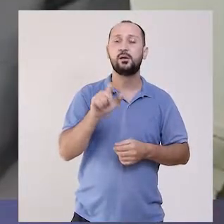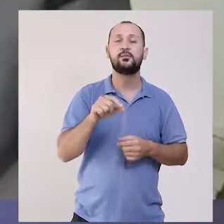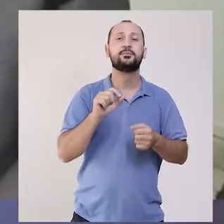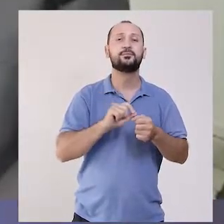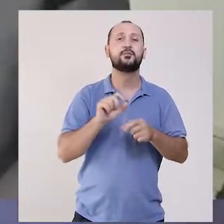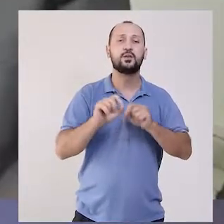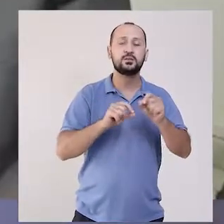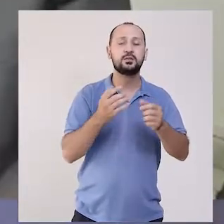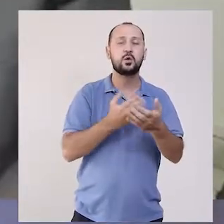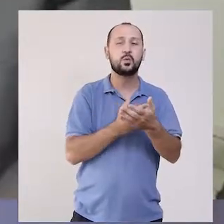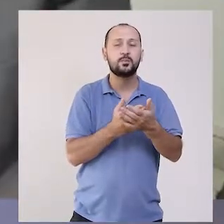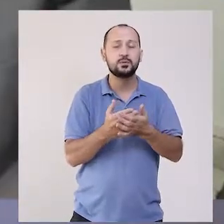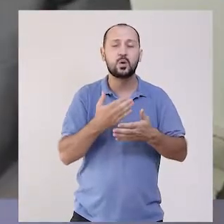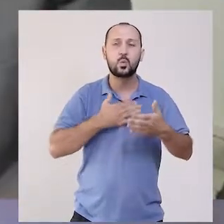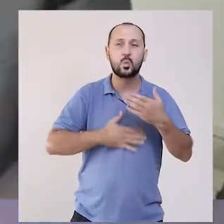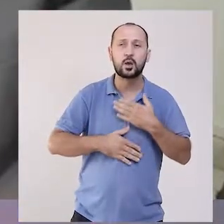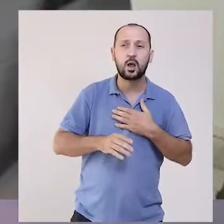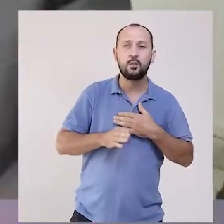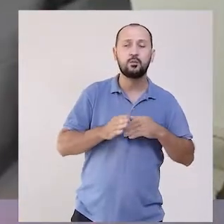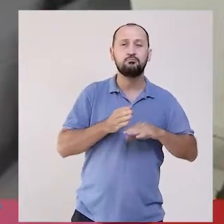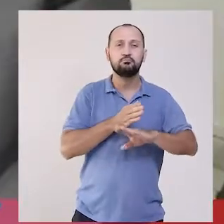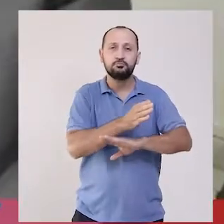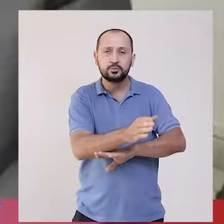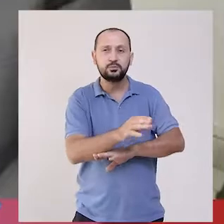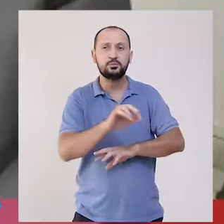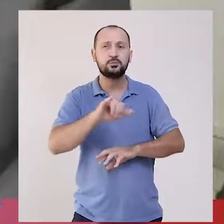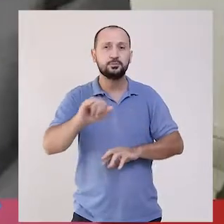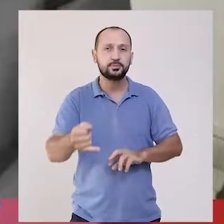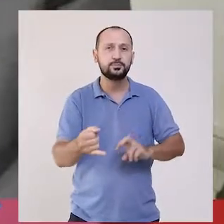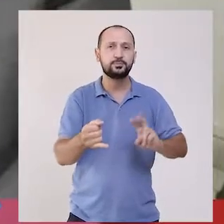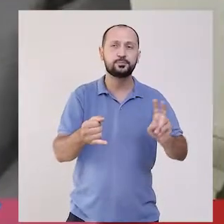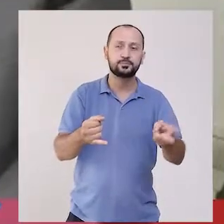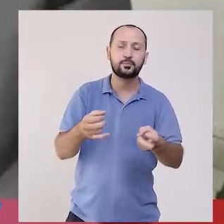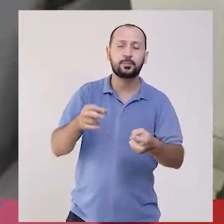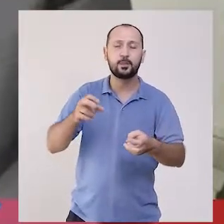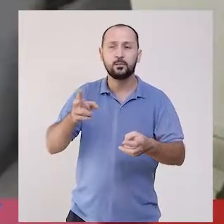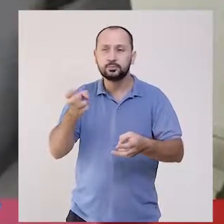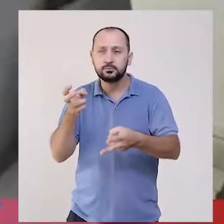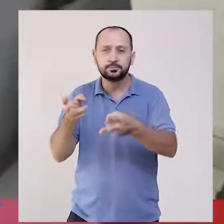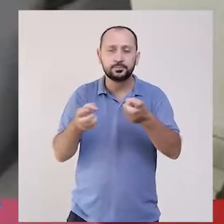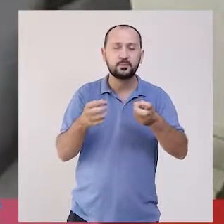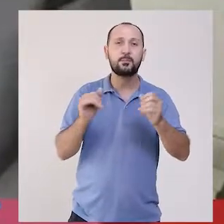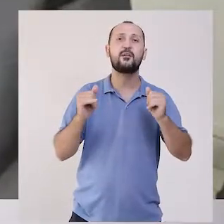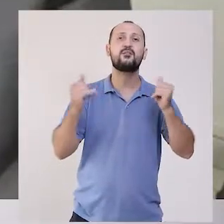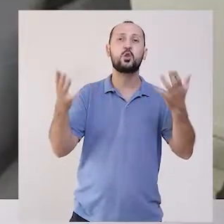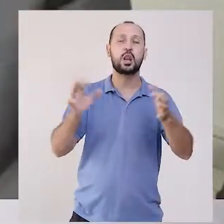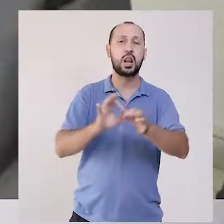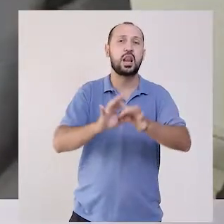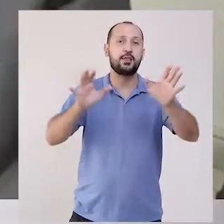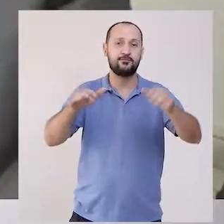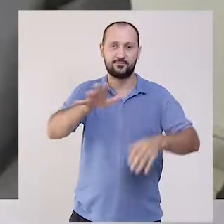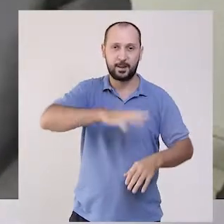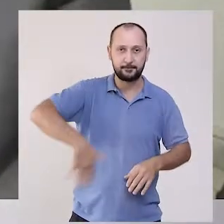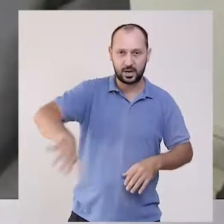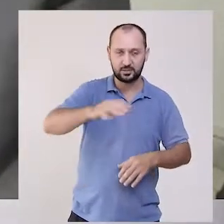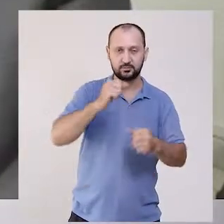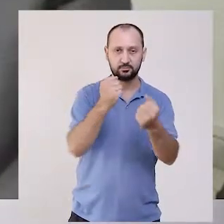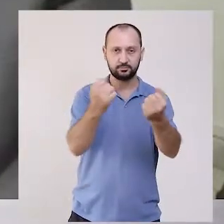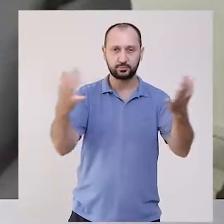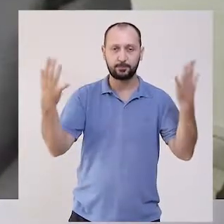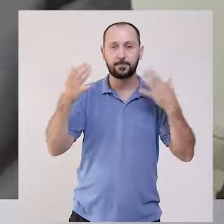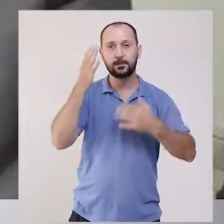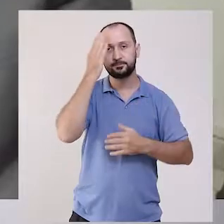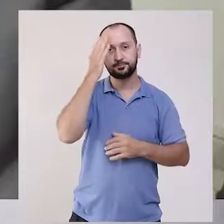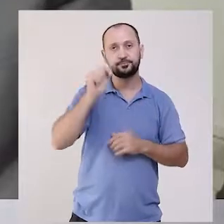doméstico, seria fazer uma exploração, fazer uma ambientação, atividades mais ao ar livre. A gente sabe